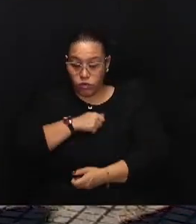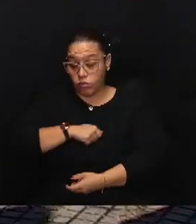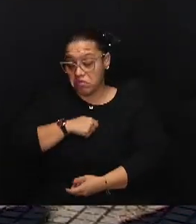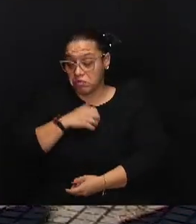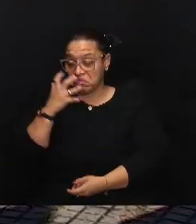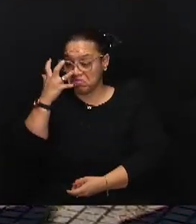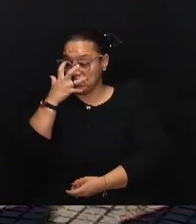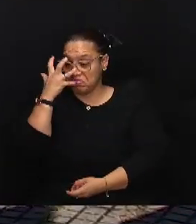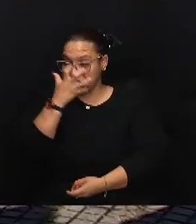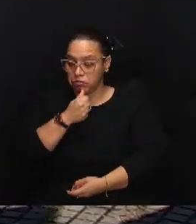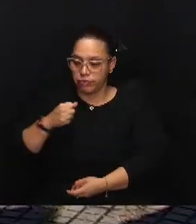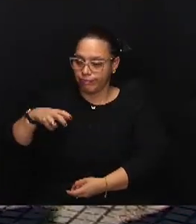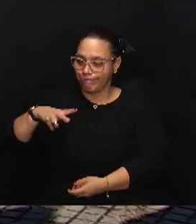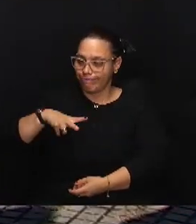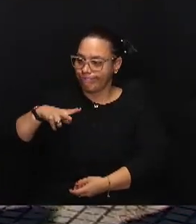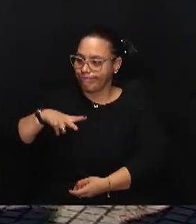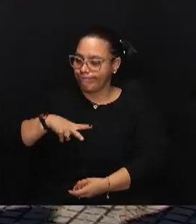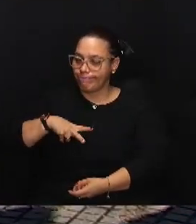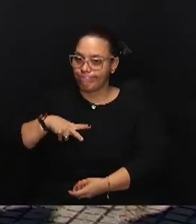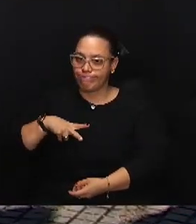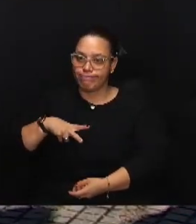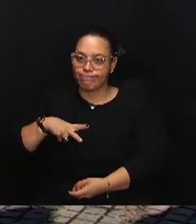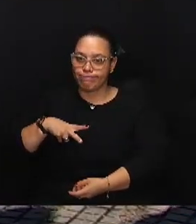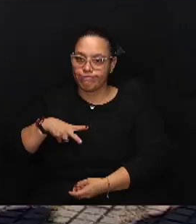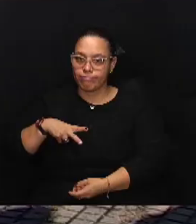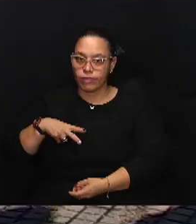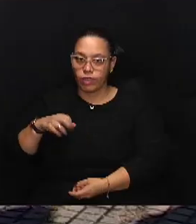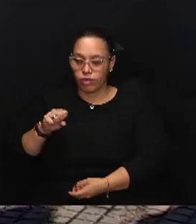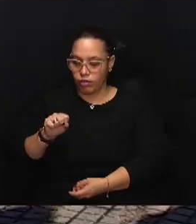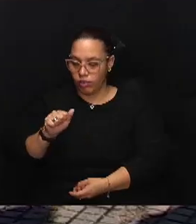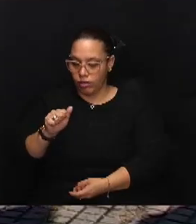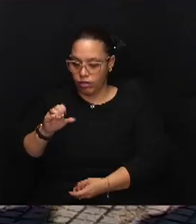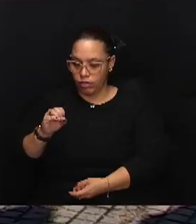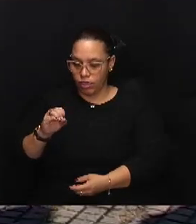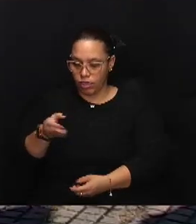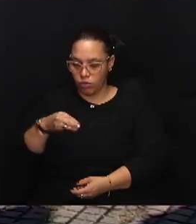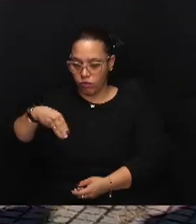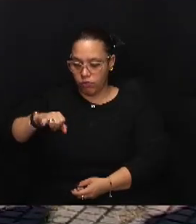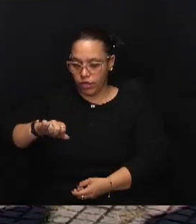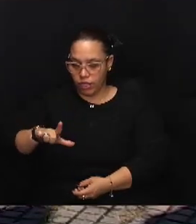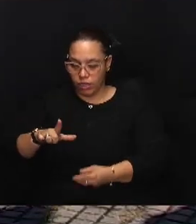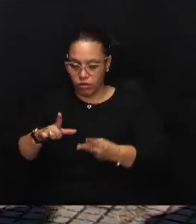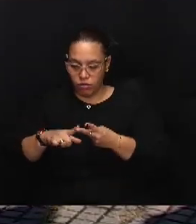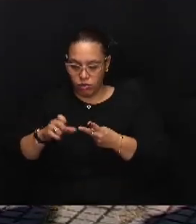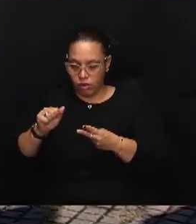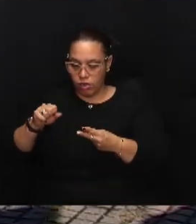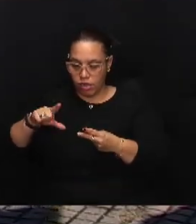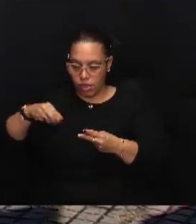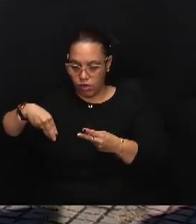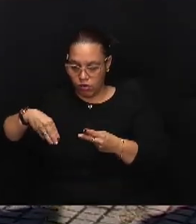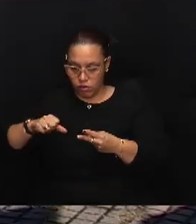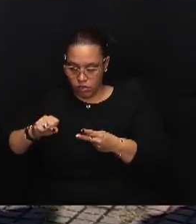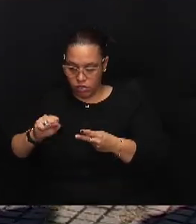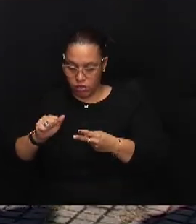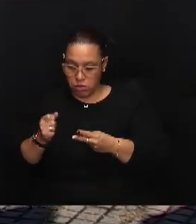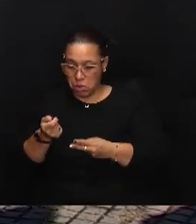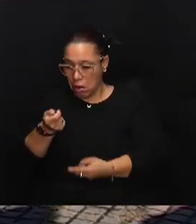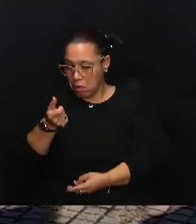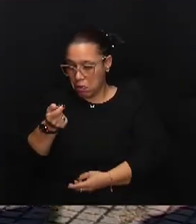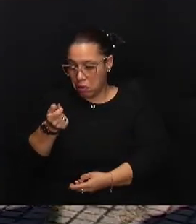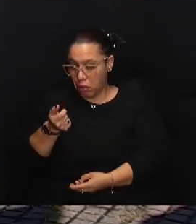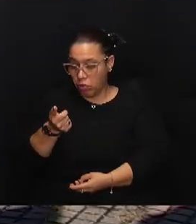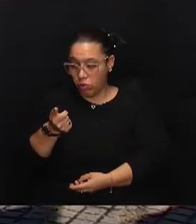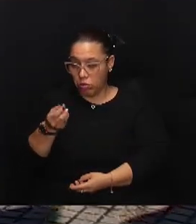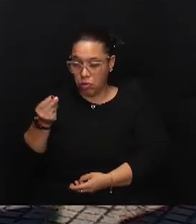mais particulares do cemitério, porque mesmo São Miguel e Almas, que é um cemitério um pouquinho